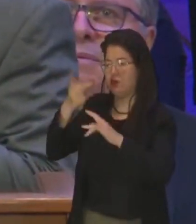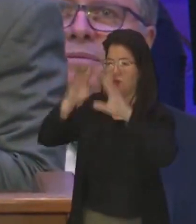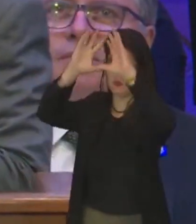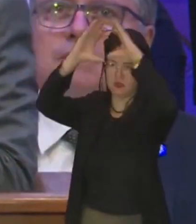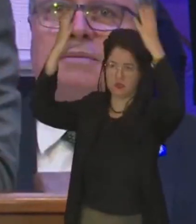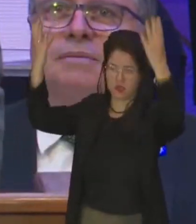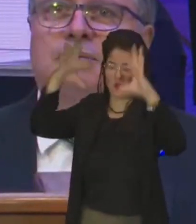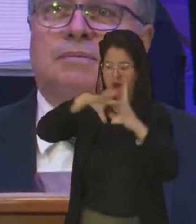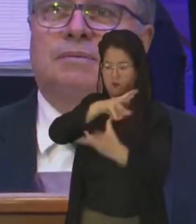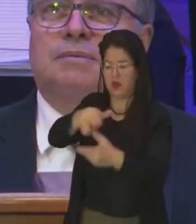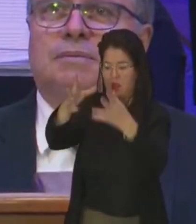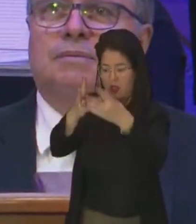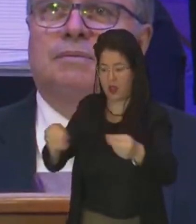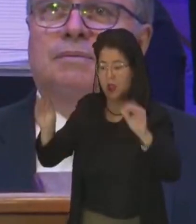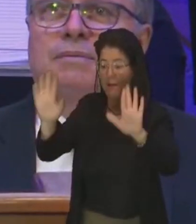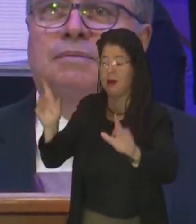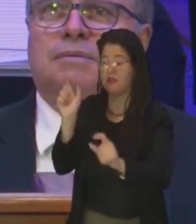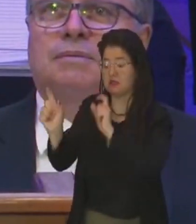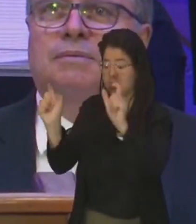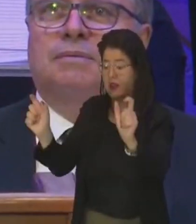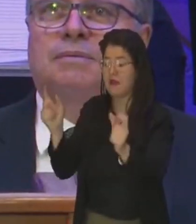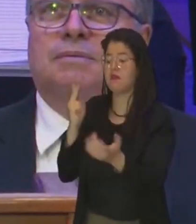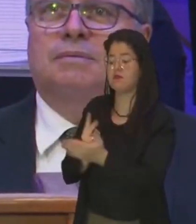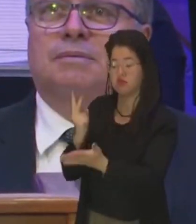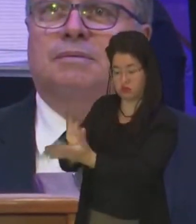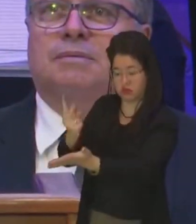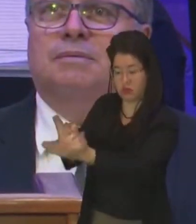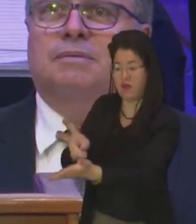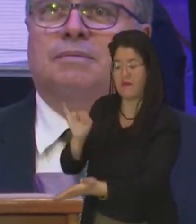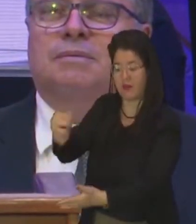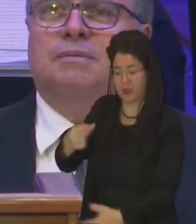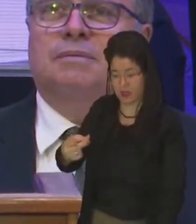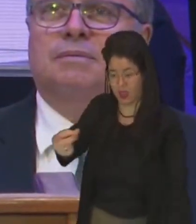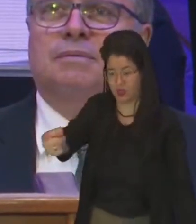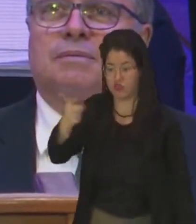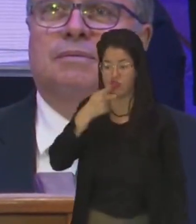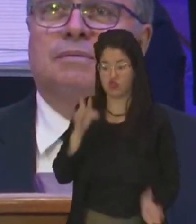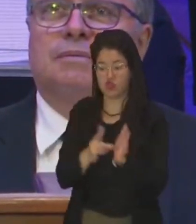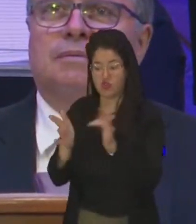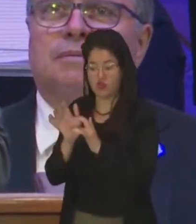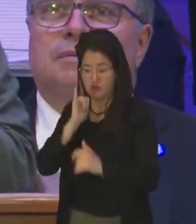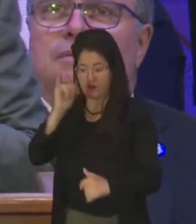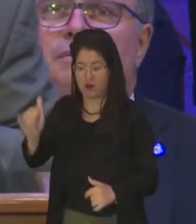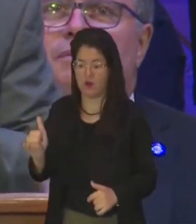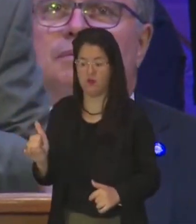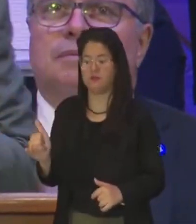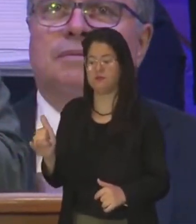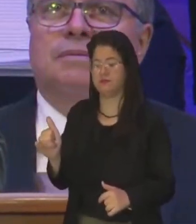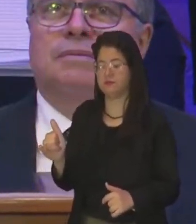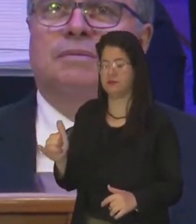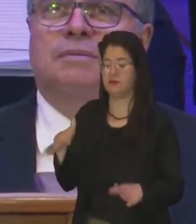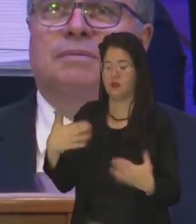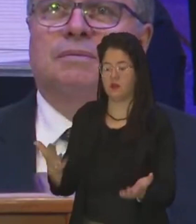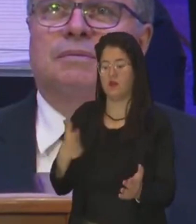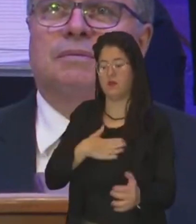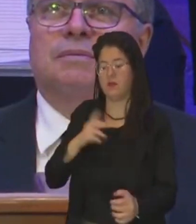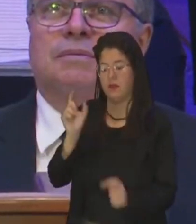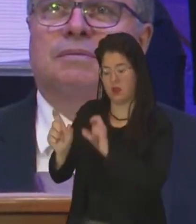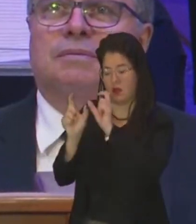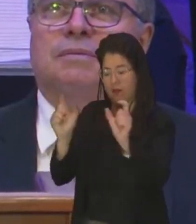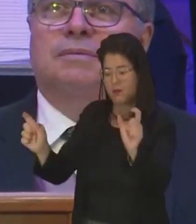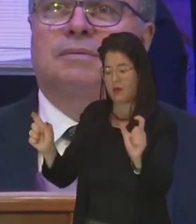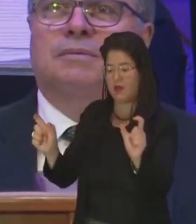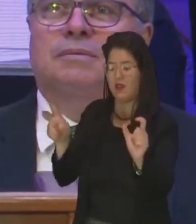mas as minhas palavras permanecerão, ficarão para sempre. Literalmente, as minhas palavras